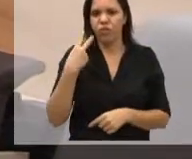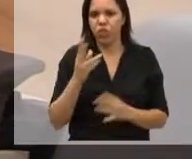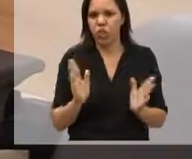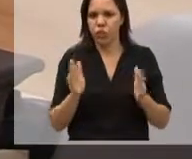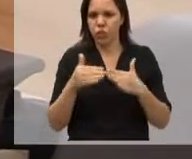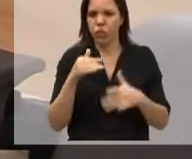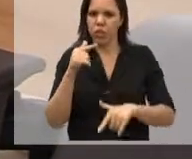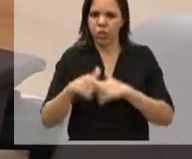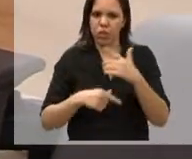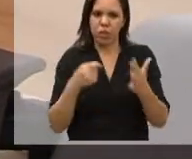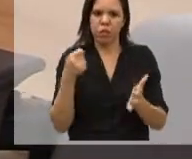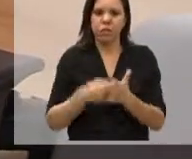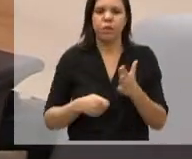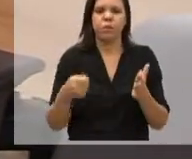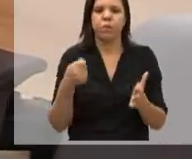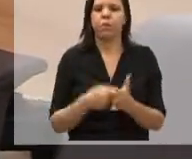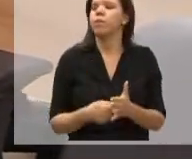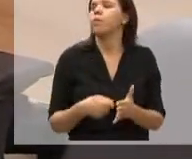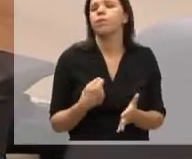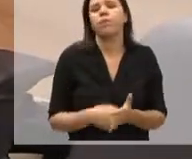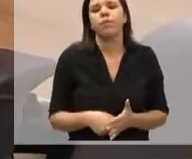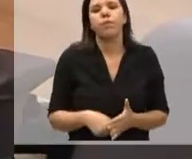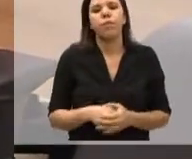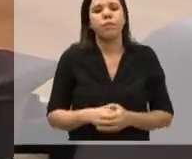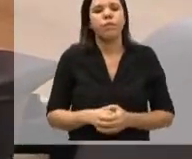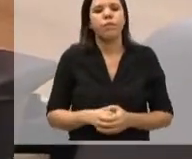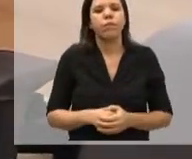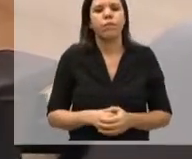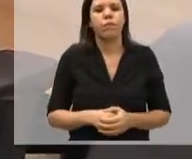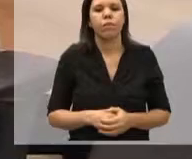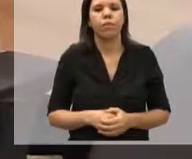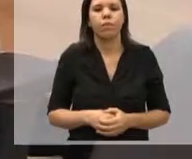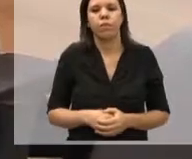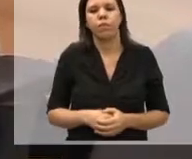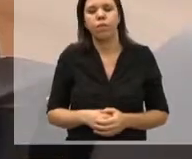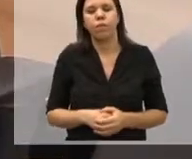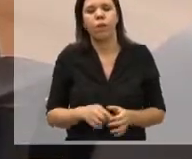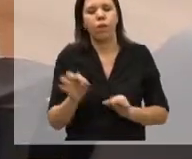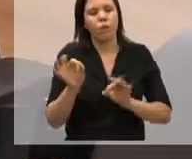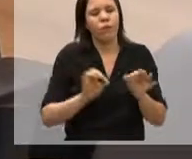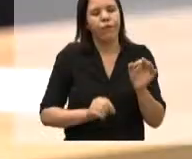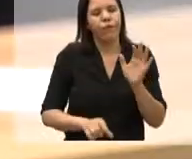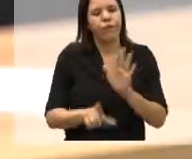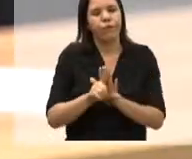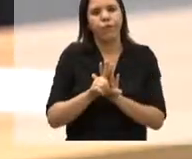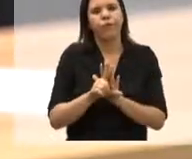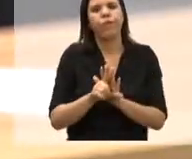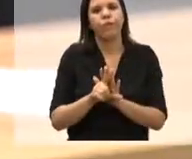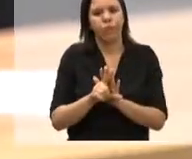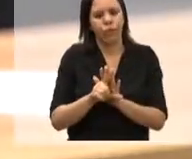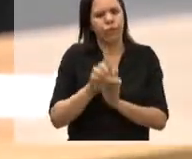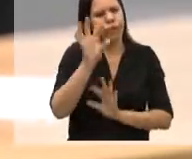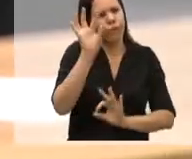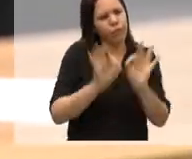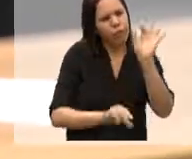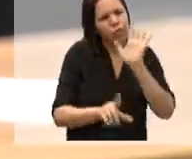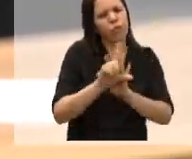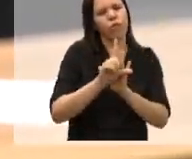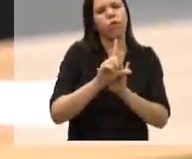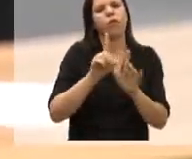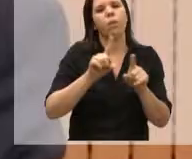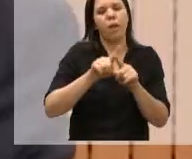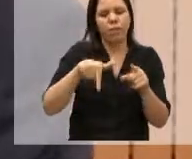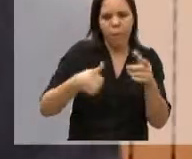focado nisso. Quer dizer, a feitura das leis, né? São leis, projetos de leis, depois